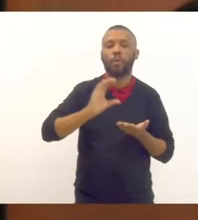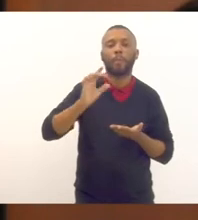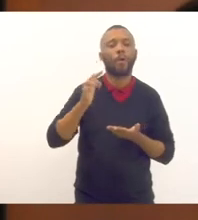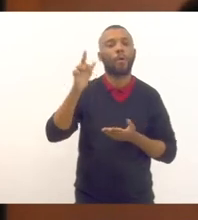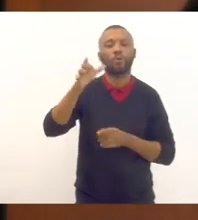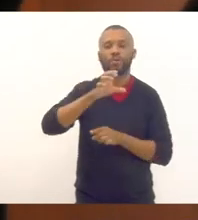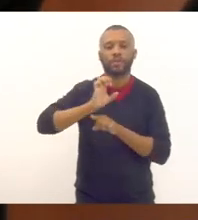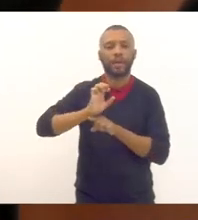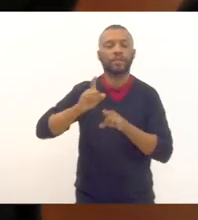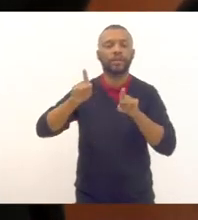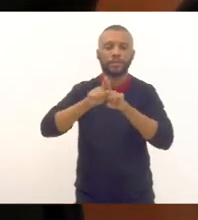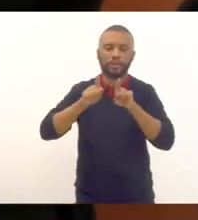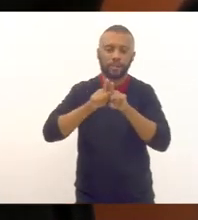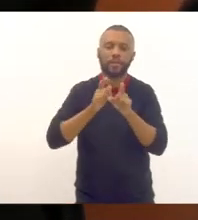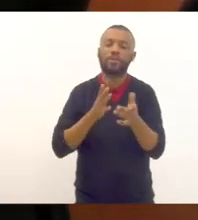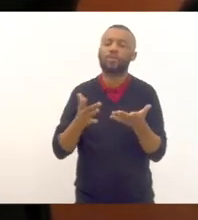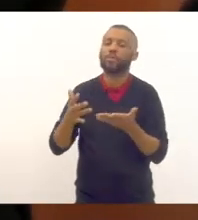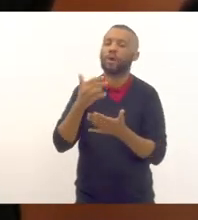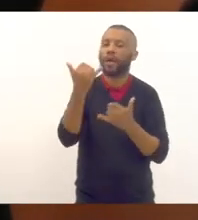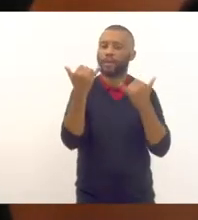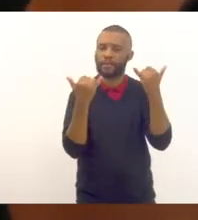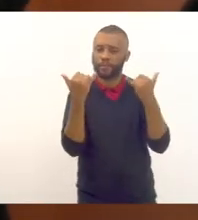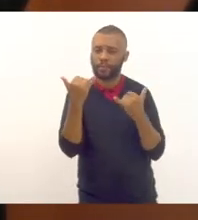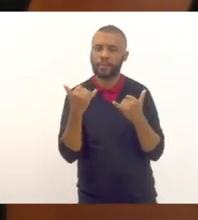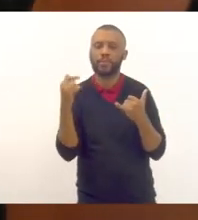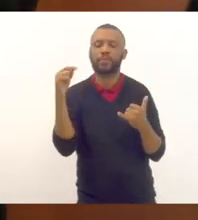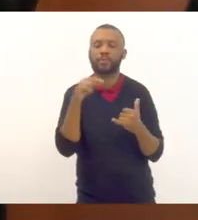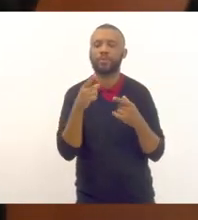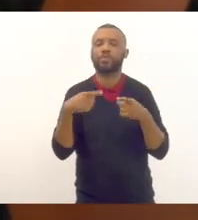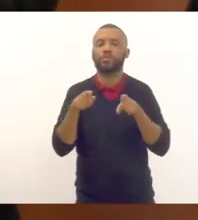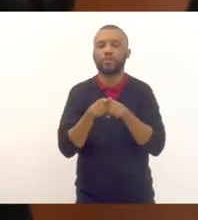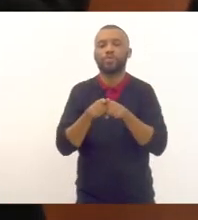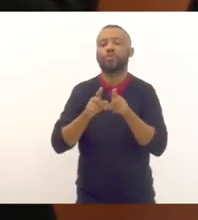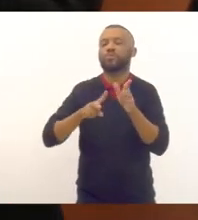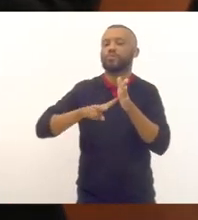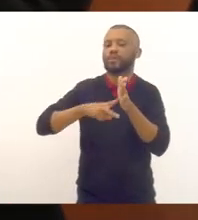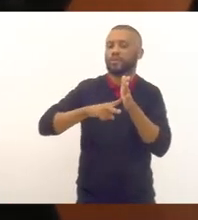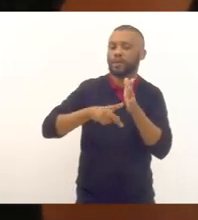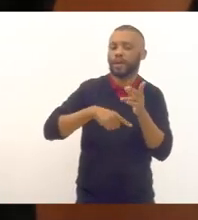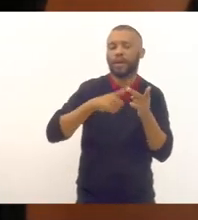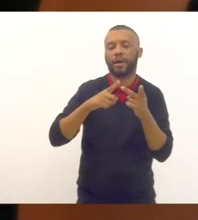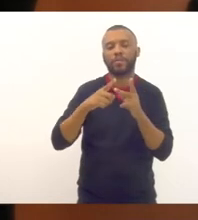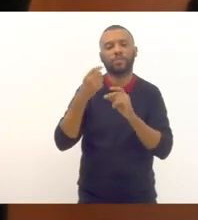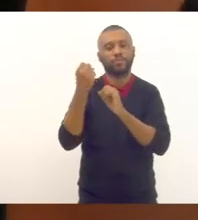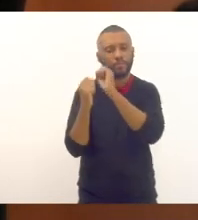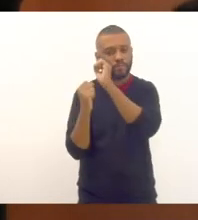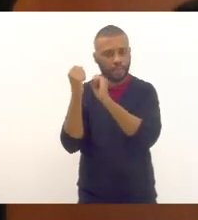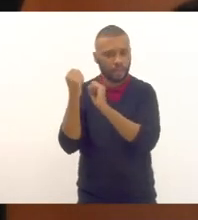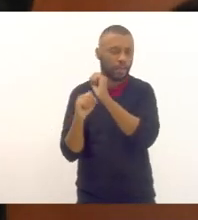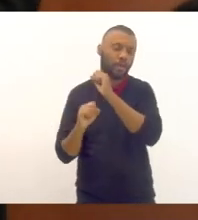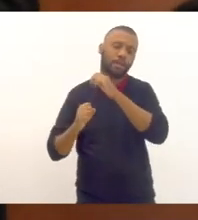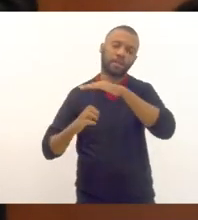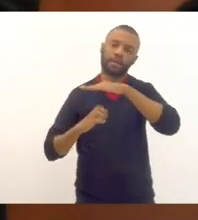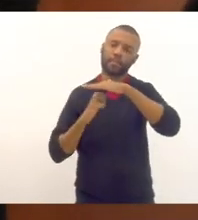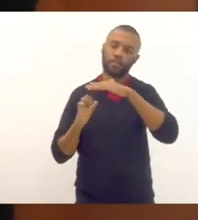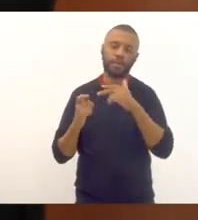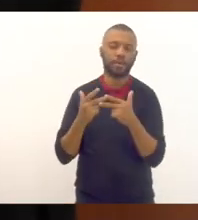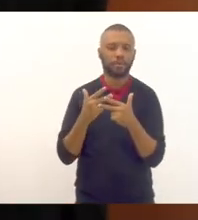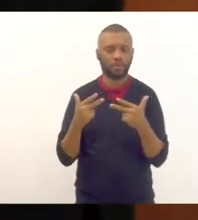Base de dados também coletados junto com montadora, com sindicato e com os transportadores. Ok? Pode